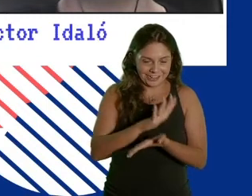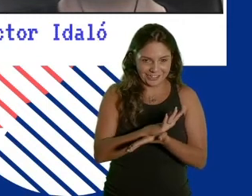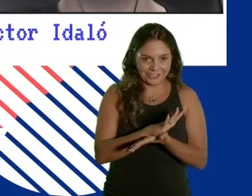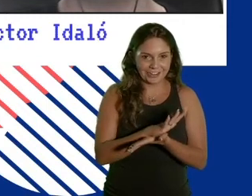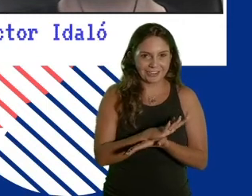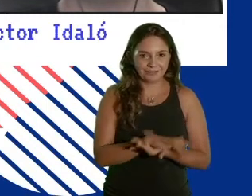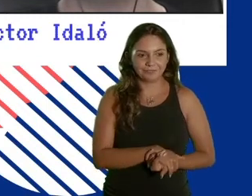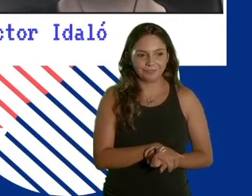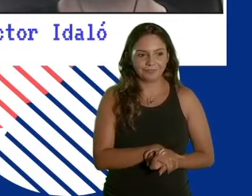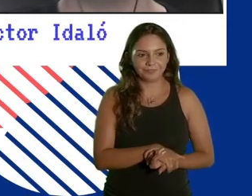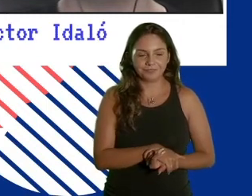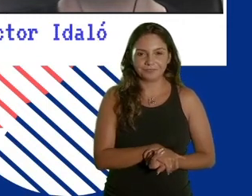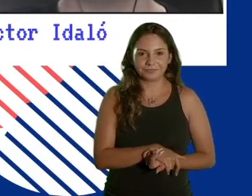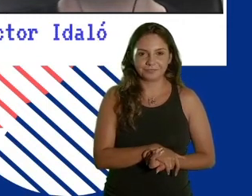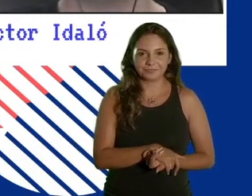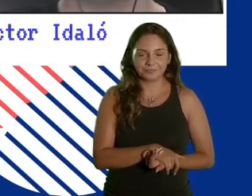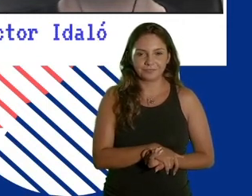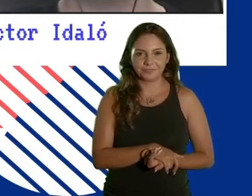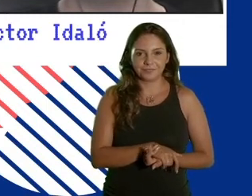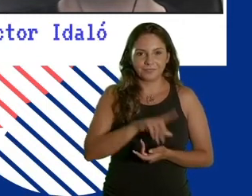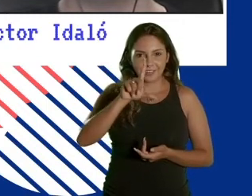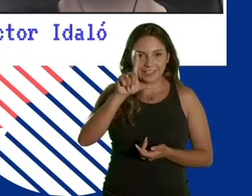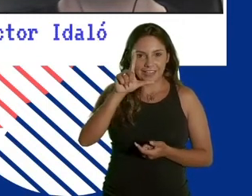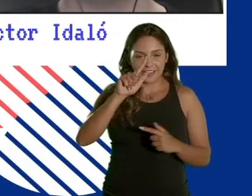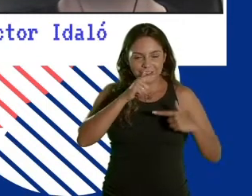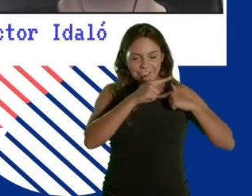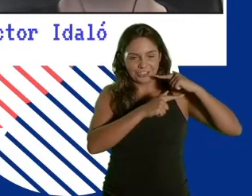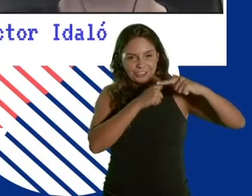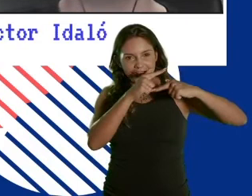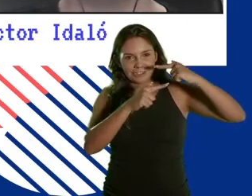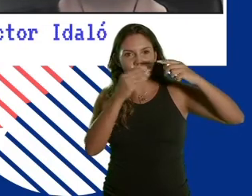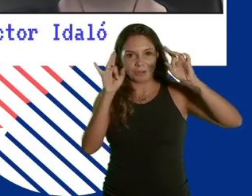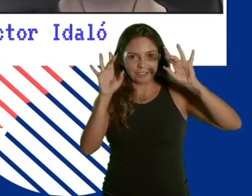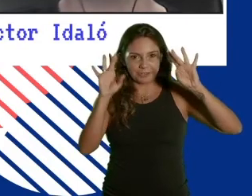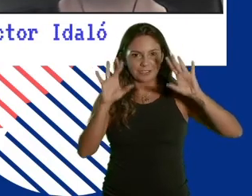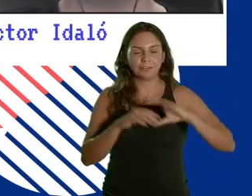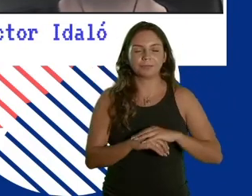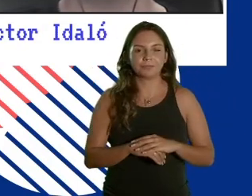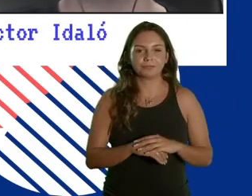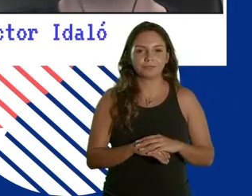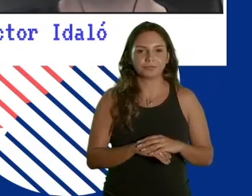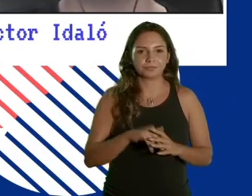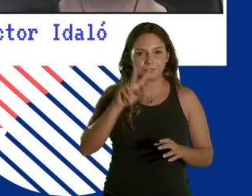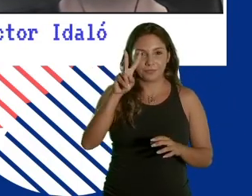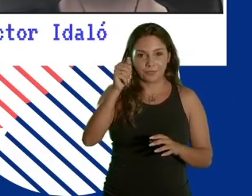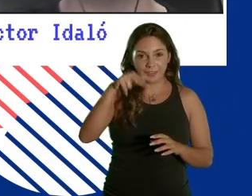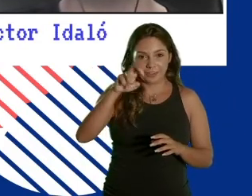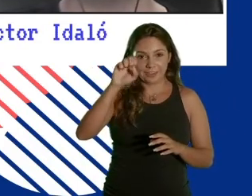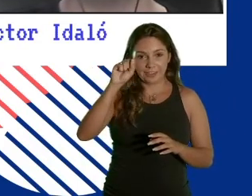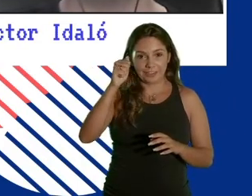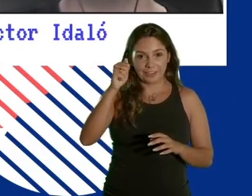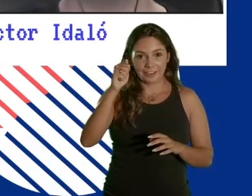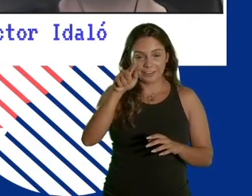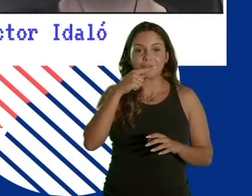araxaenses. Ela disse, entre laços de geração muito especial. Agora olha só, a Vanessa Oliveira disse, você